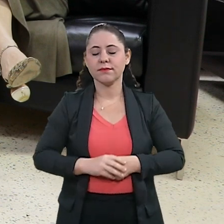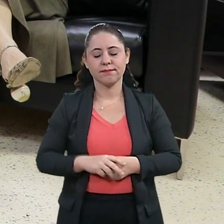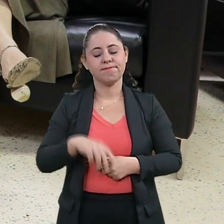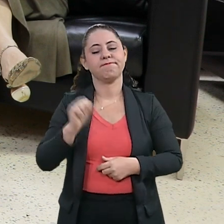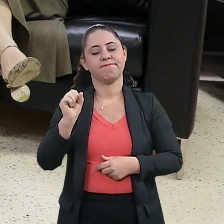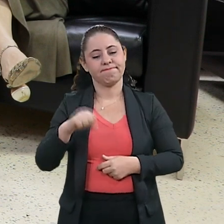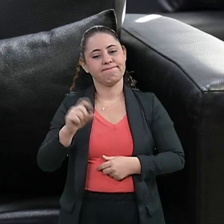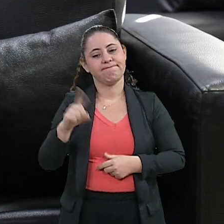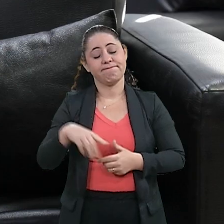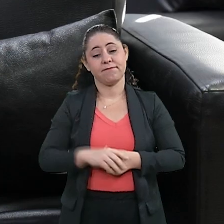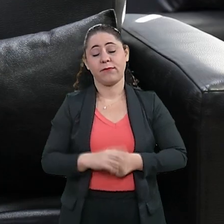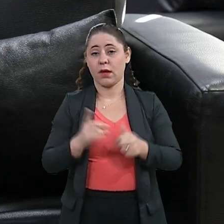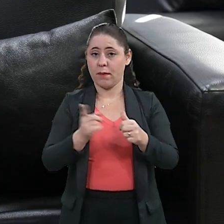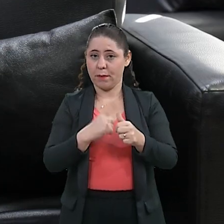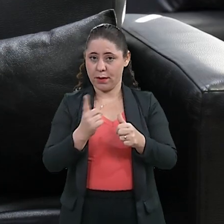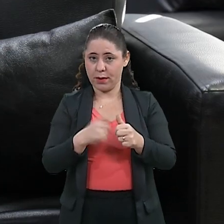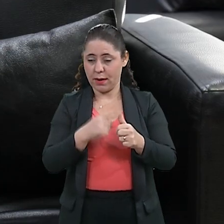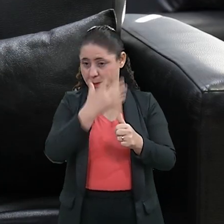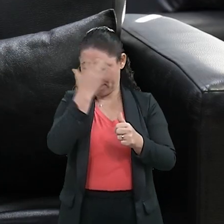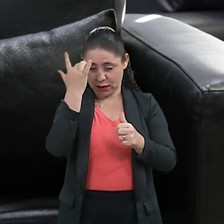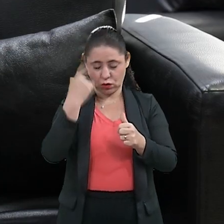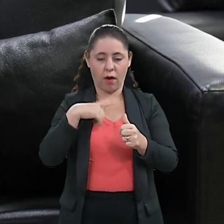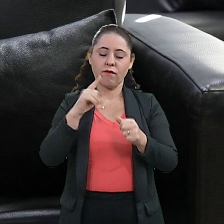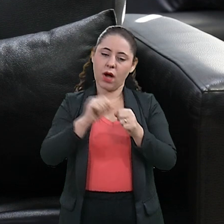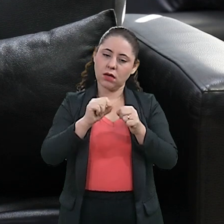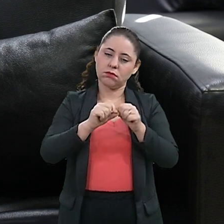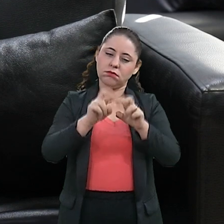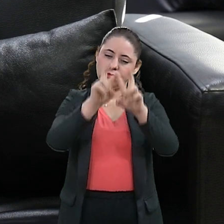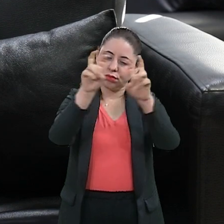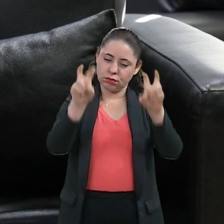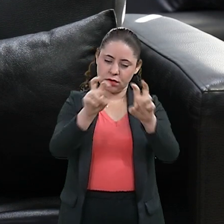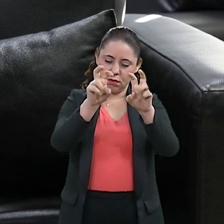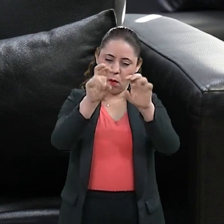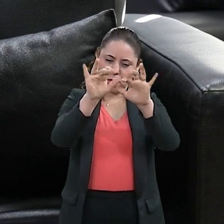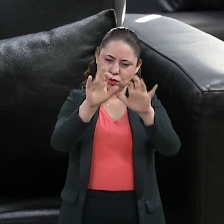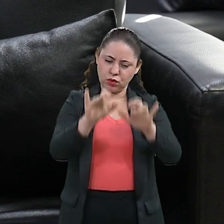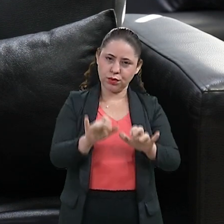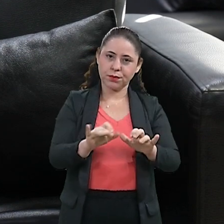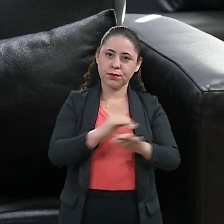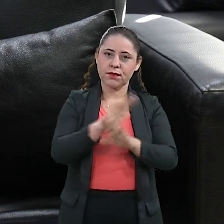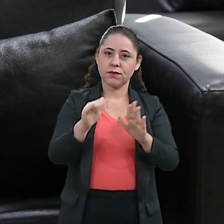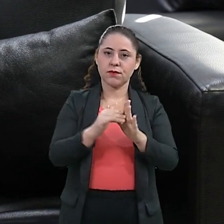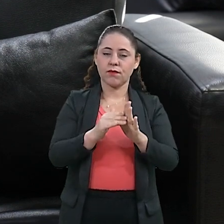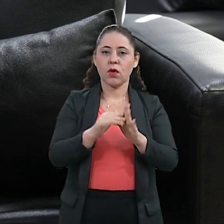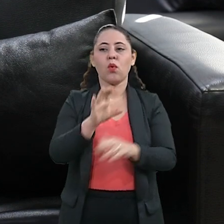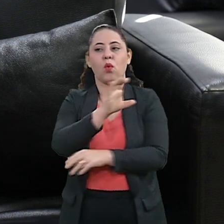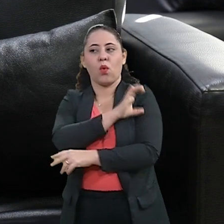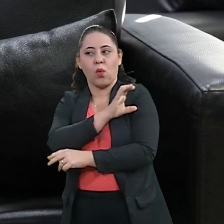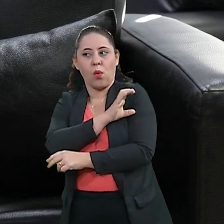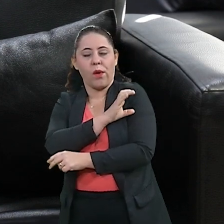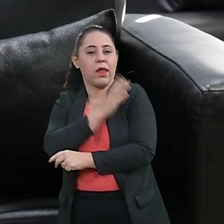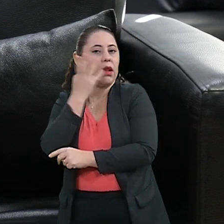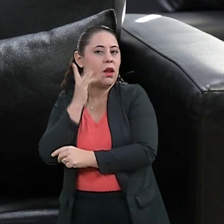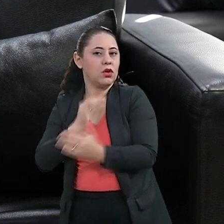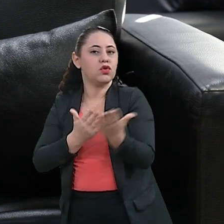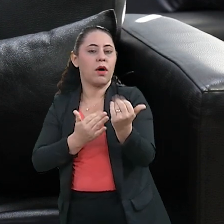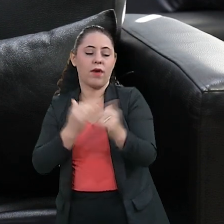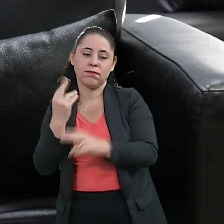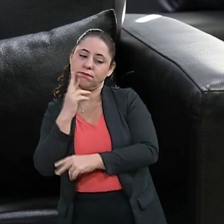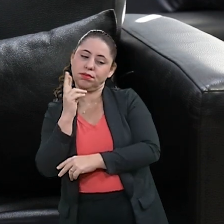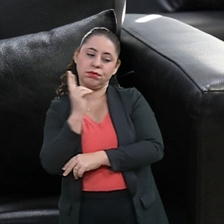programa? Sim. Primeiro, o interessado preenche um formulário. Aí a Coordenadoria da Infância